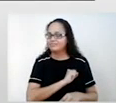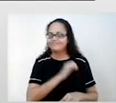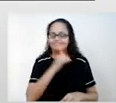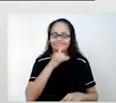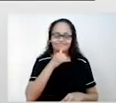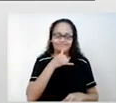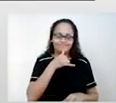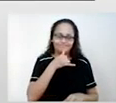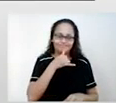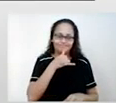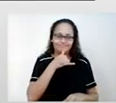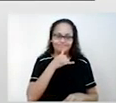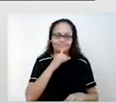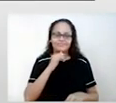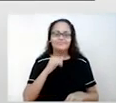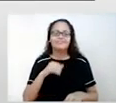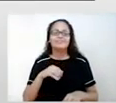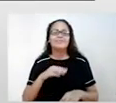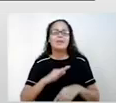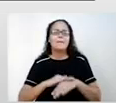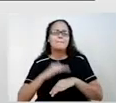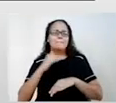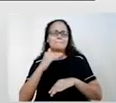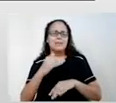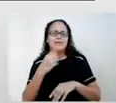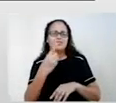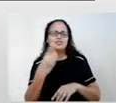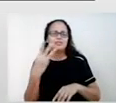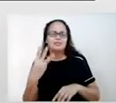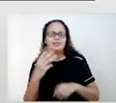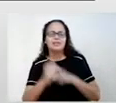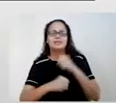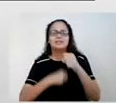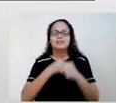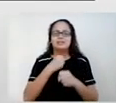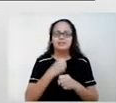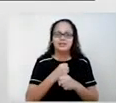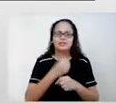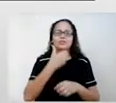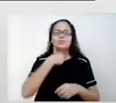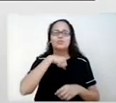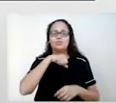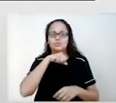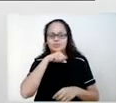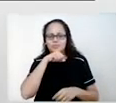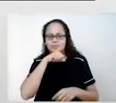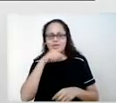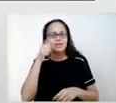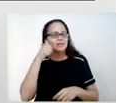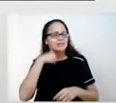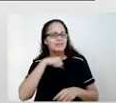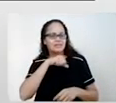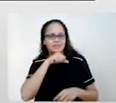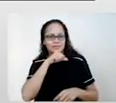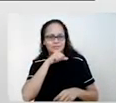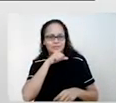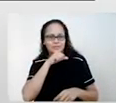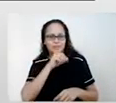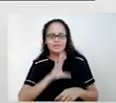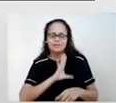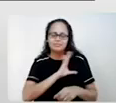triste. Fazia mais de 13 anos que o pai e a mãe de Luna Clara se encontraram, se apaixonaram,